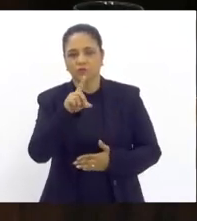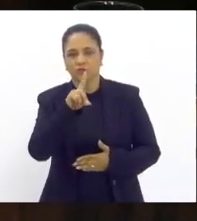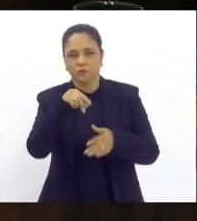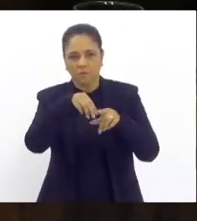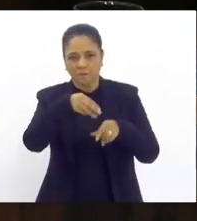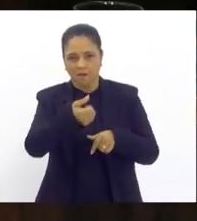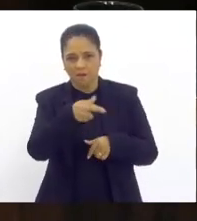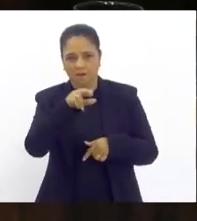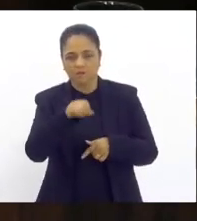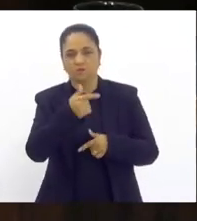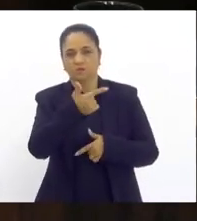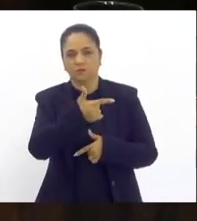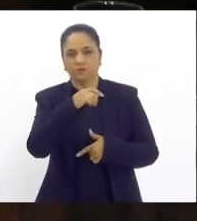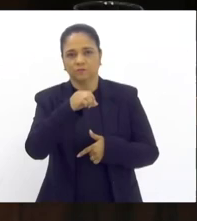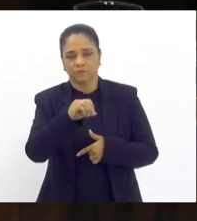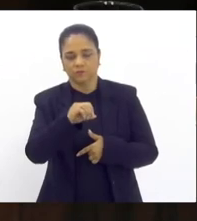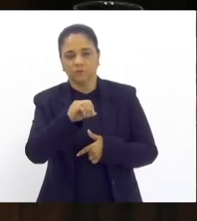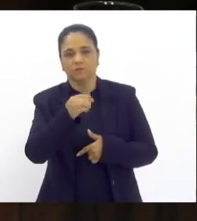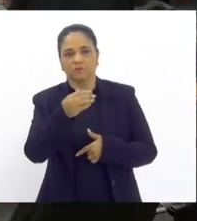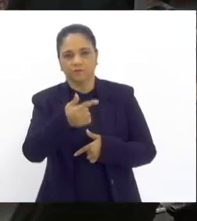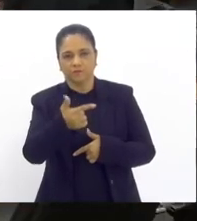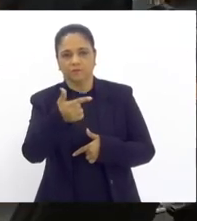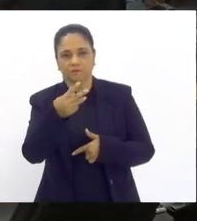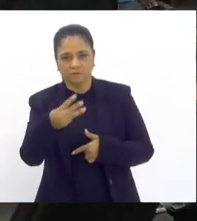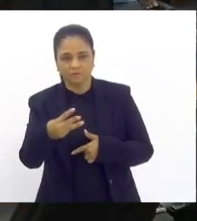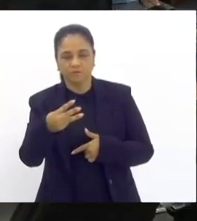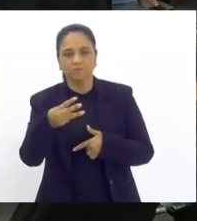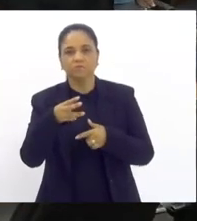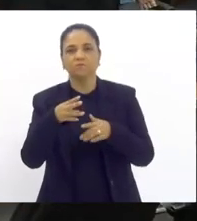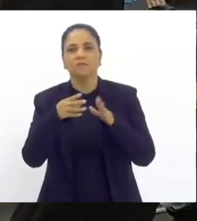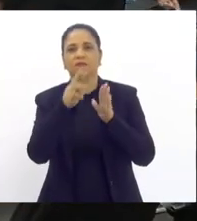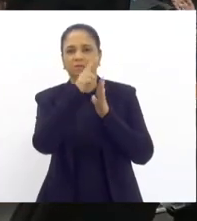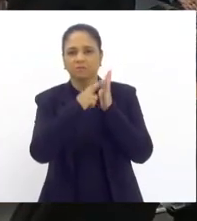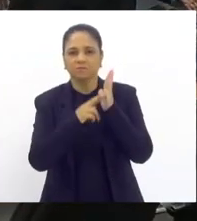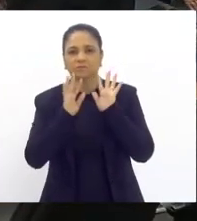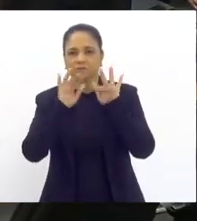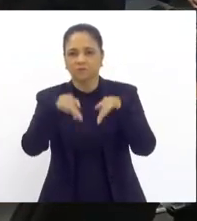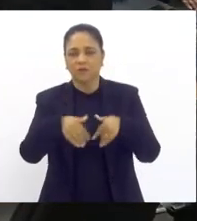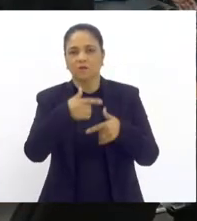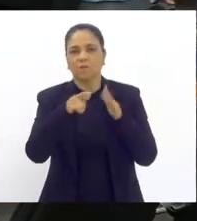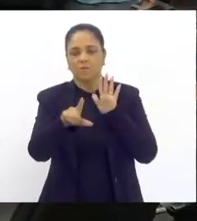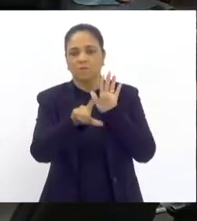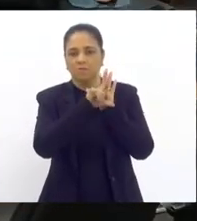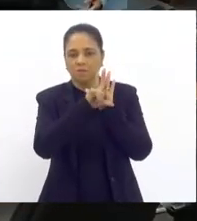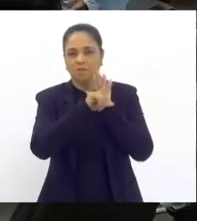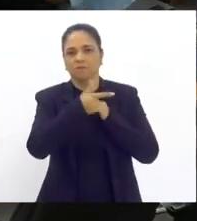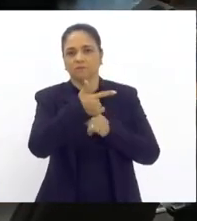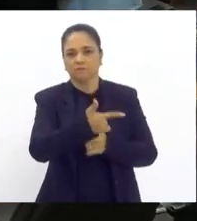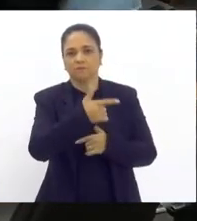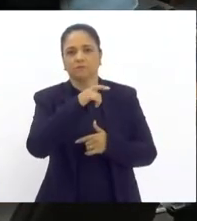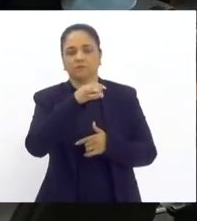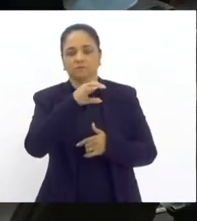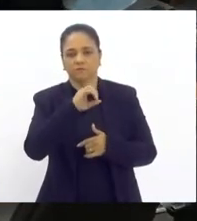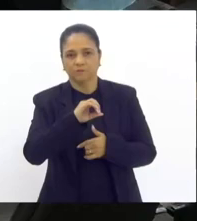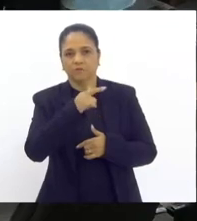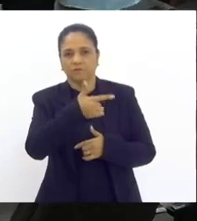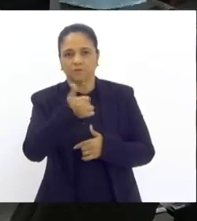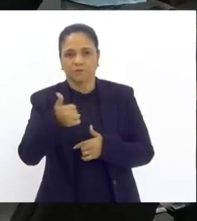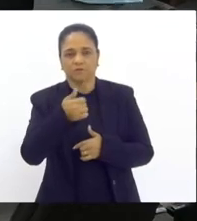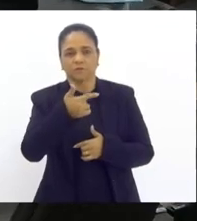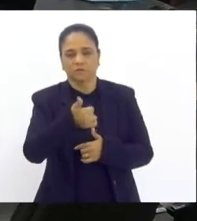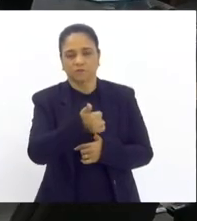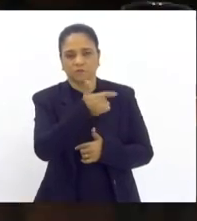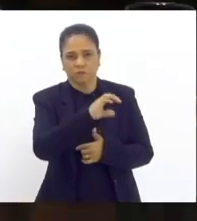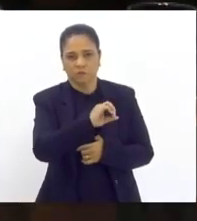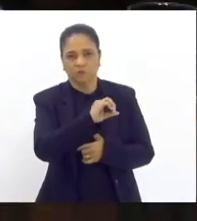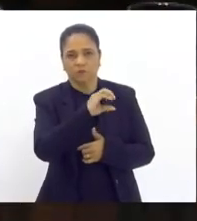março de 2023. Redação final. Projeto de Lei 2165 de 2013,